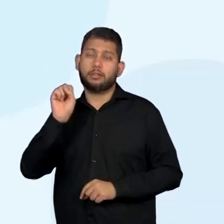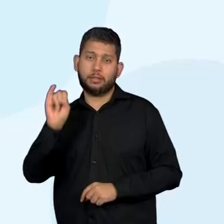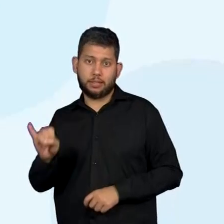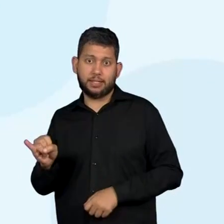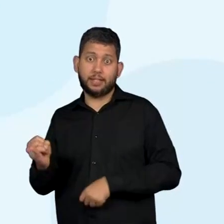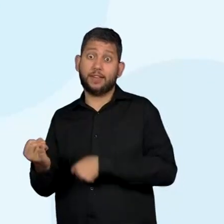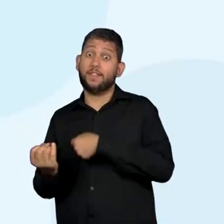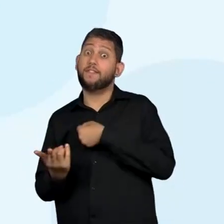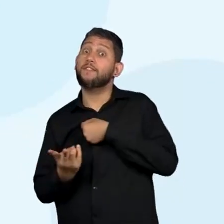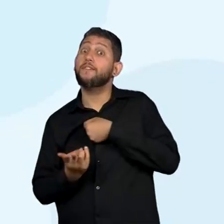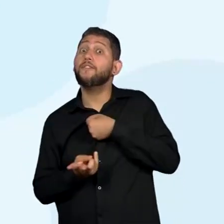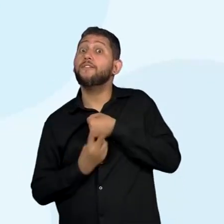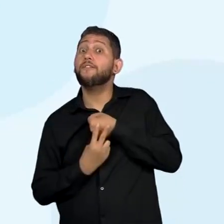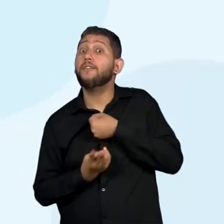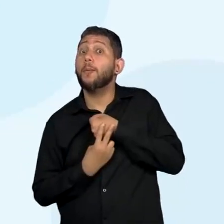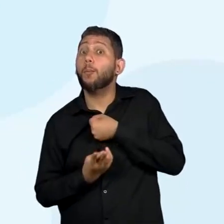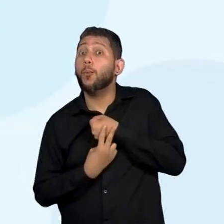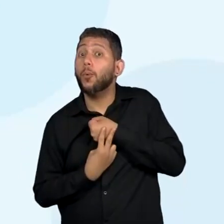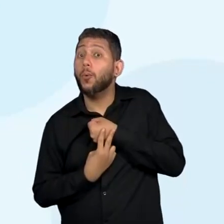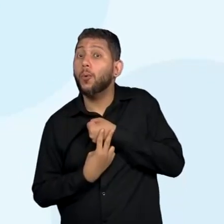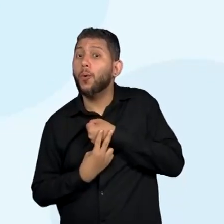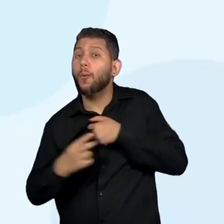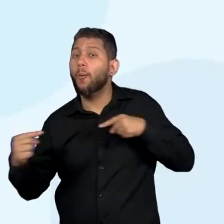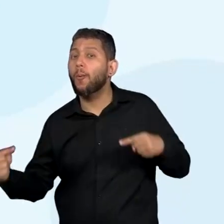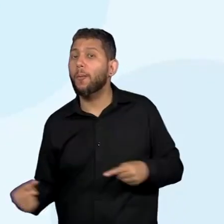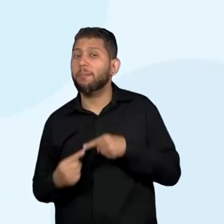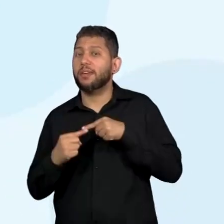um verbo,